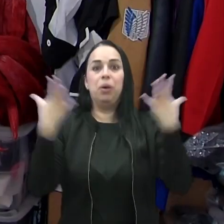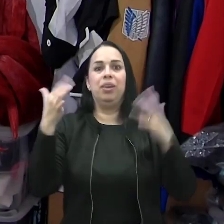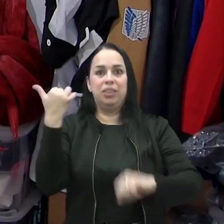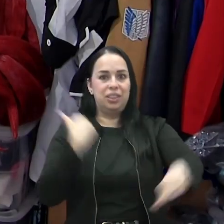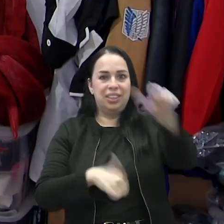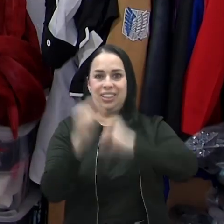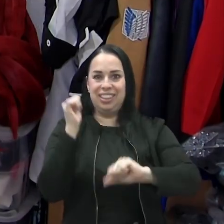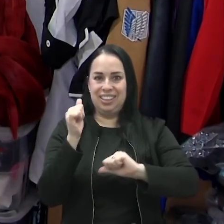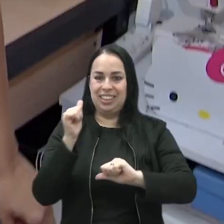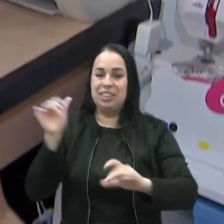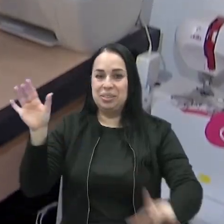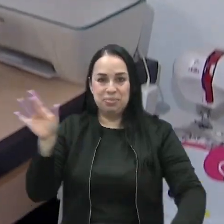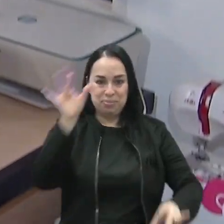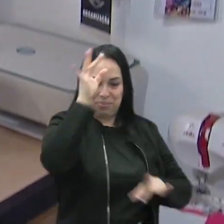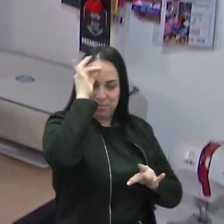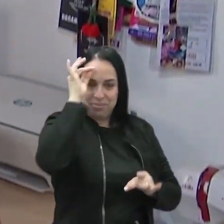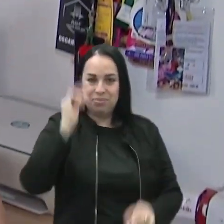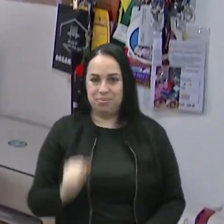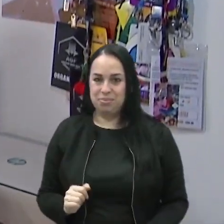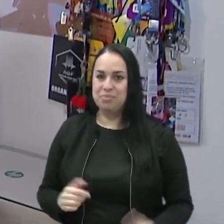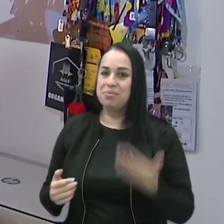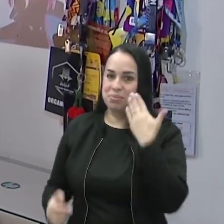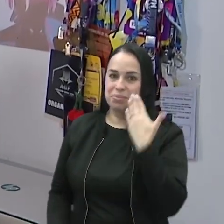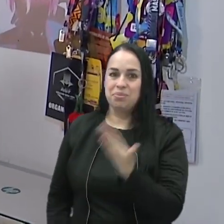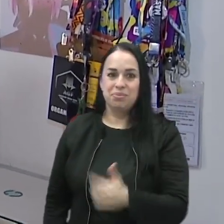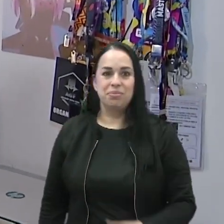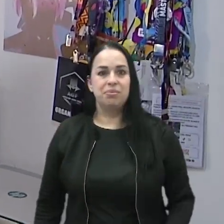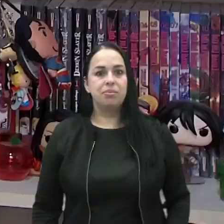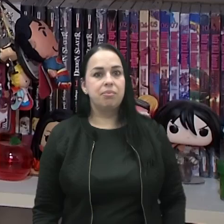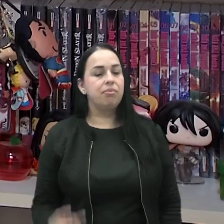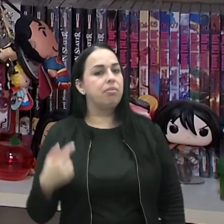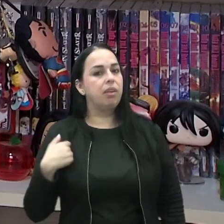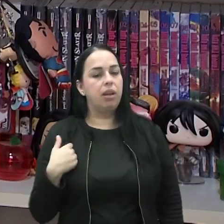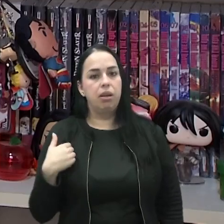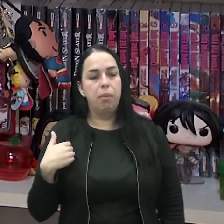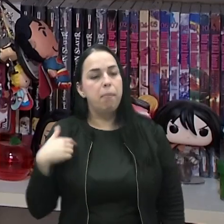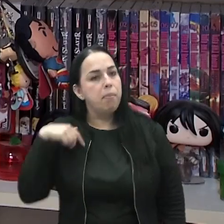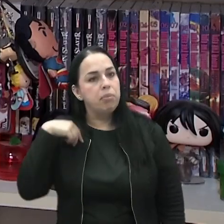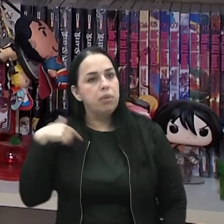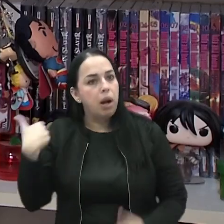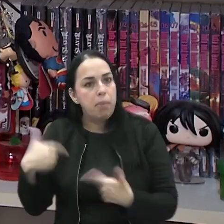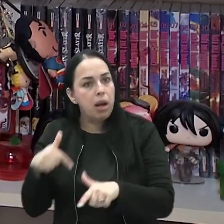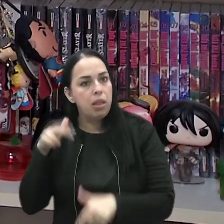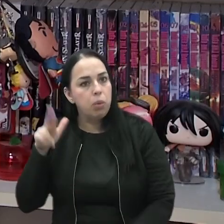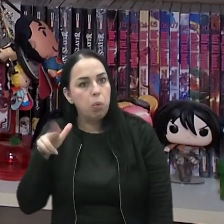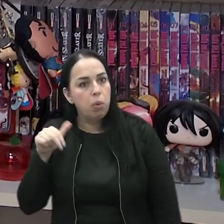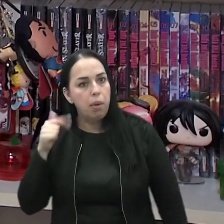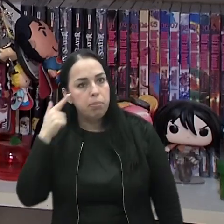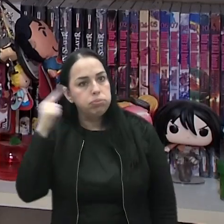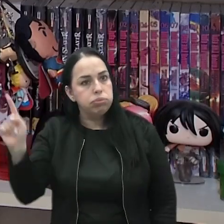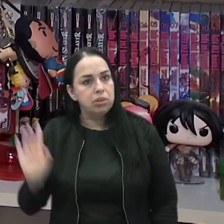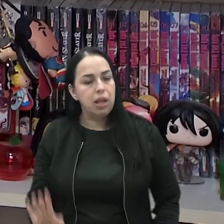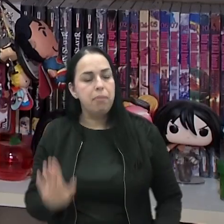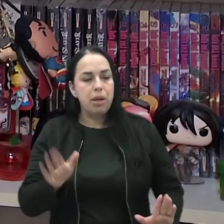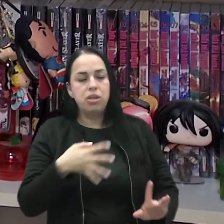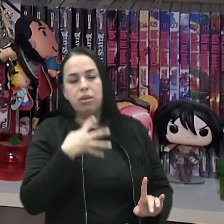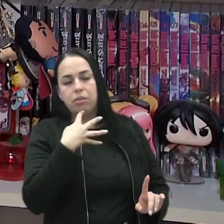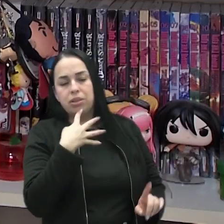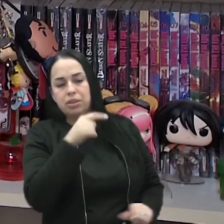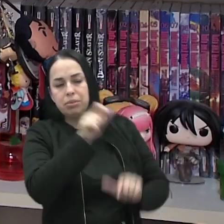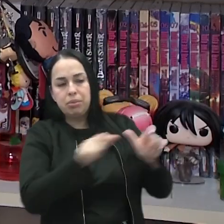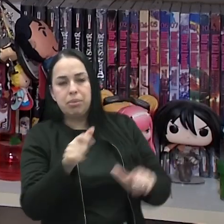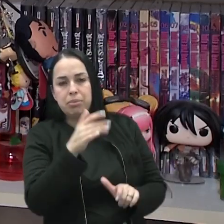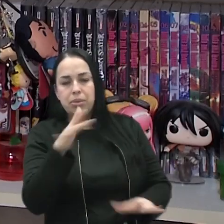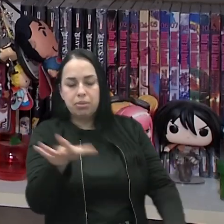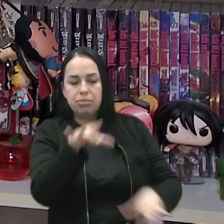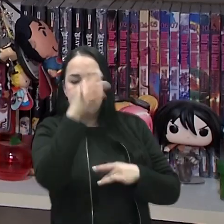Cláudia se transforma em Fox Candy, nome de cosplay. Nunca pensei em trabalhar com isso. Até que eu conheci algumas pessoas que trabalhavam